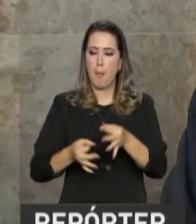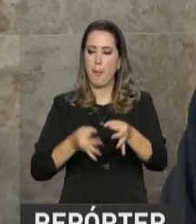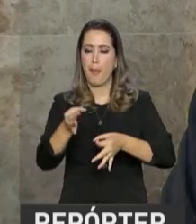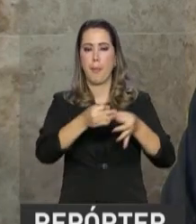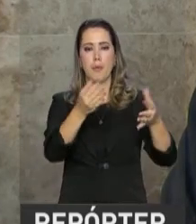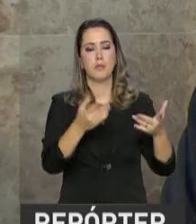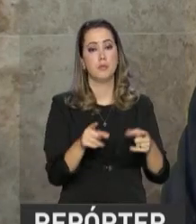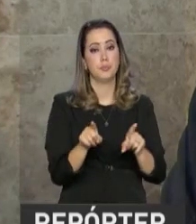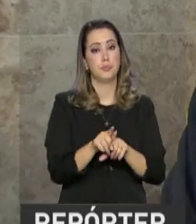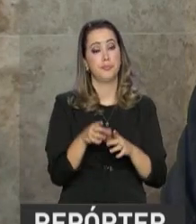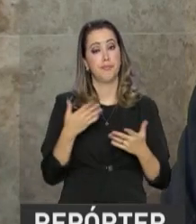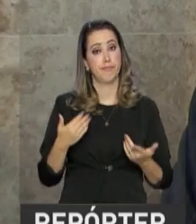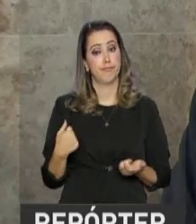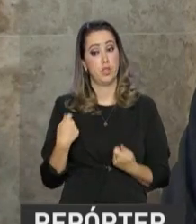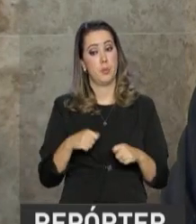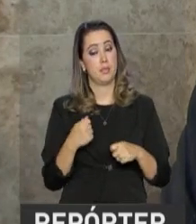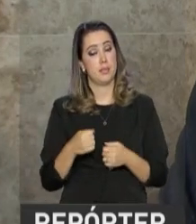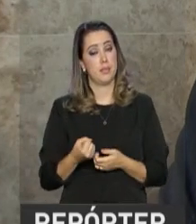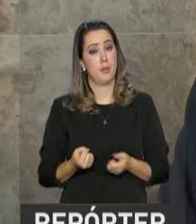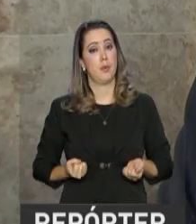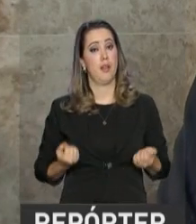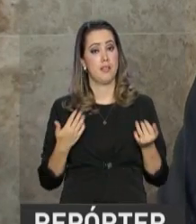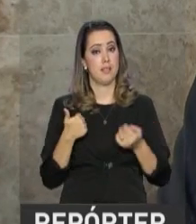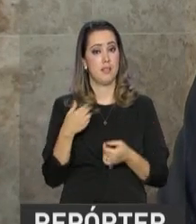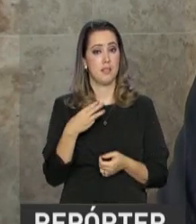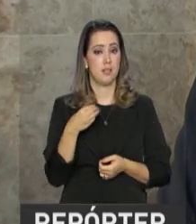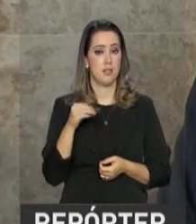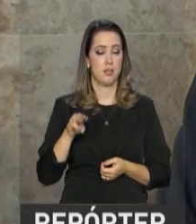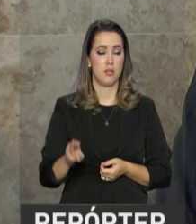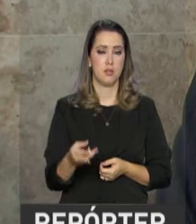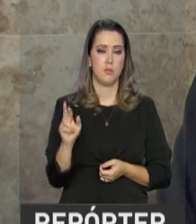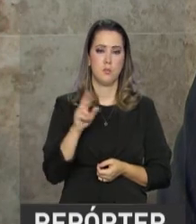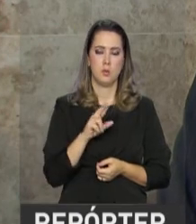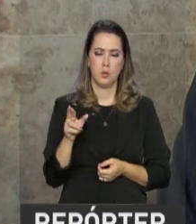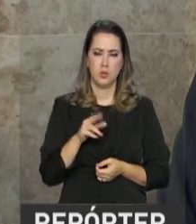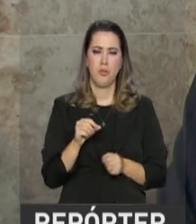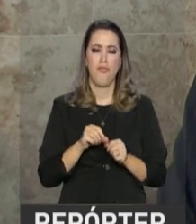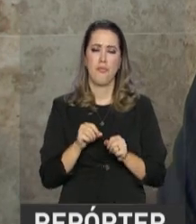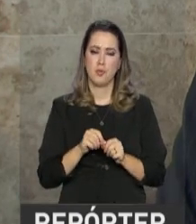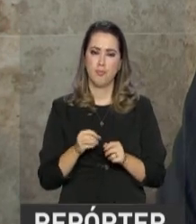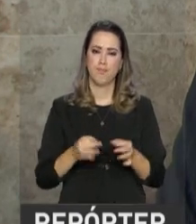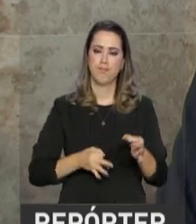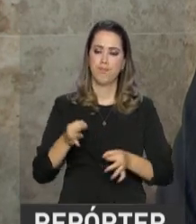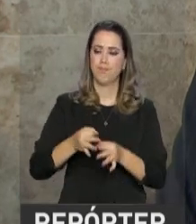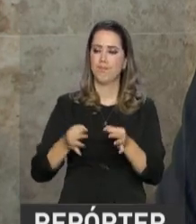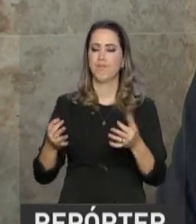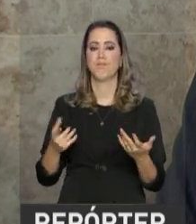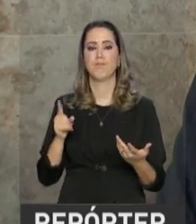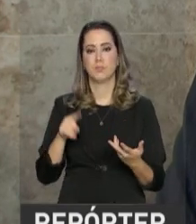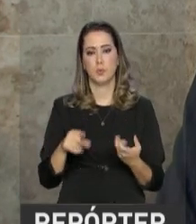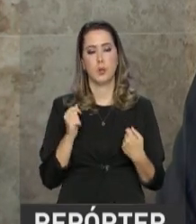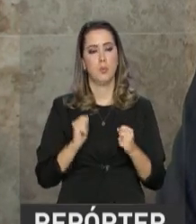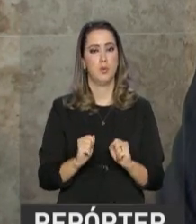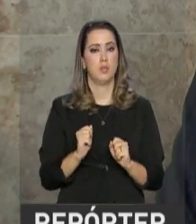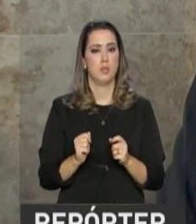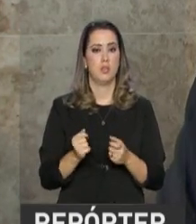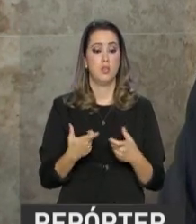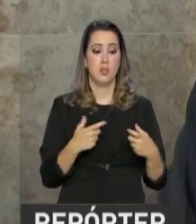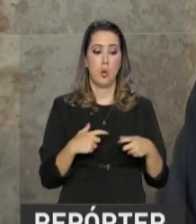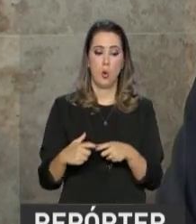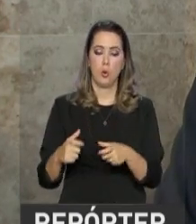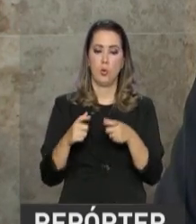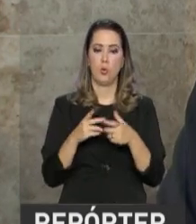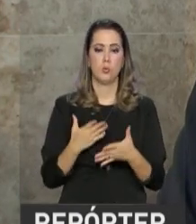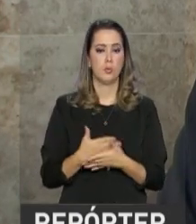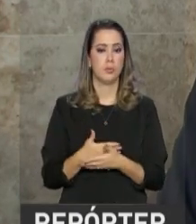130 milhões de reais só com a fabricação de moedas. Com certeza, 130 milhões poderia ter uma destinação